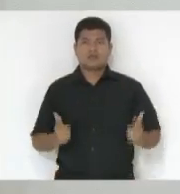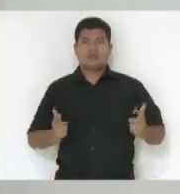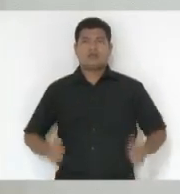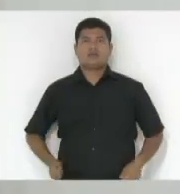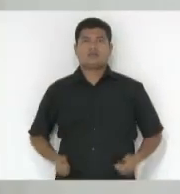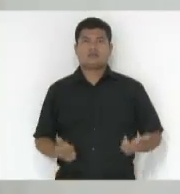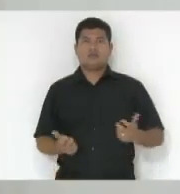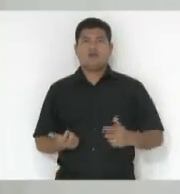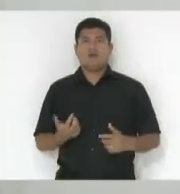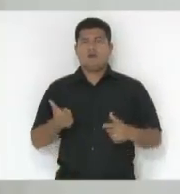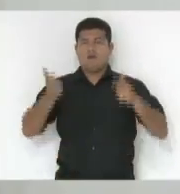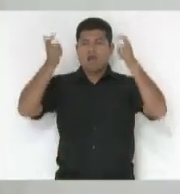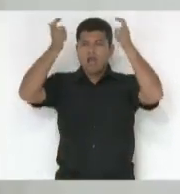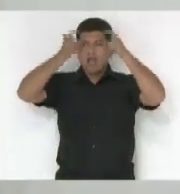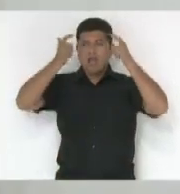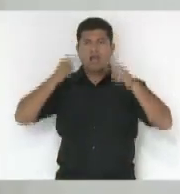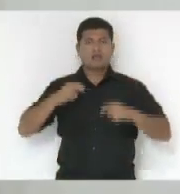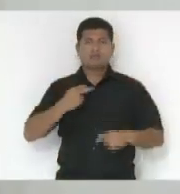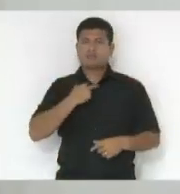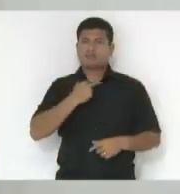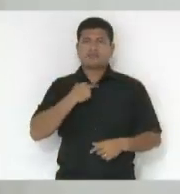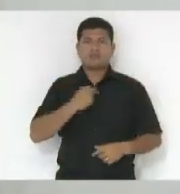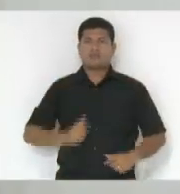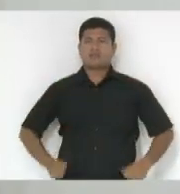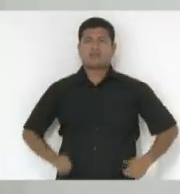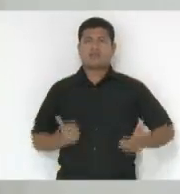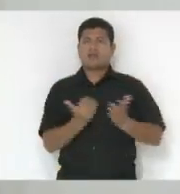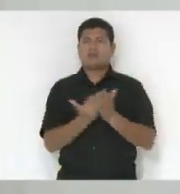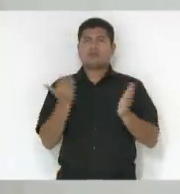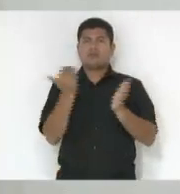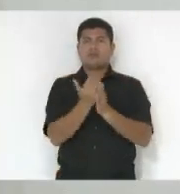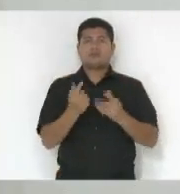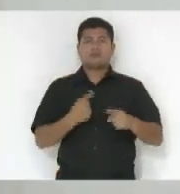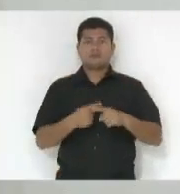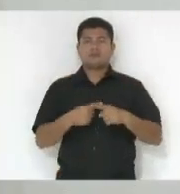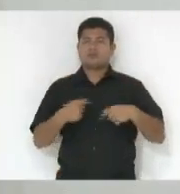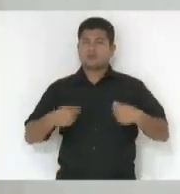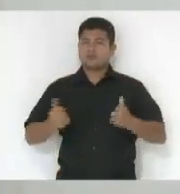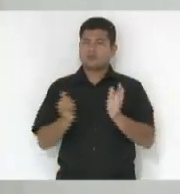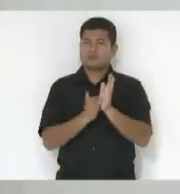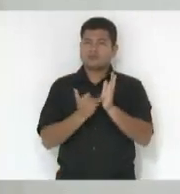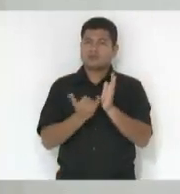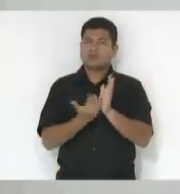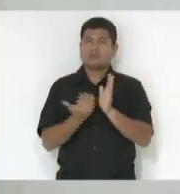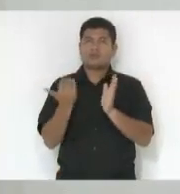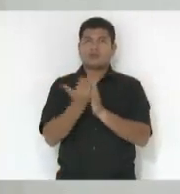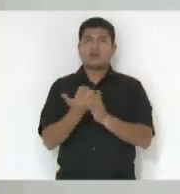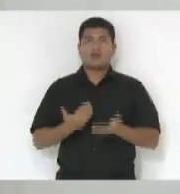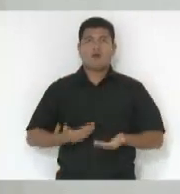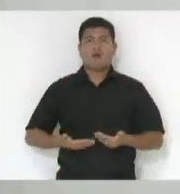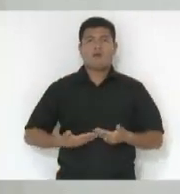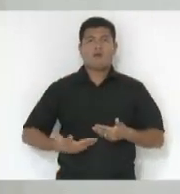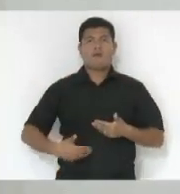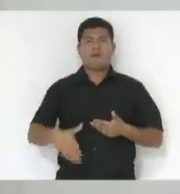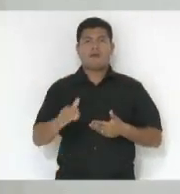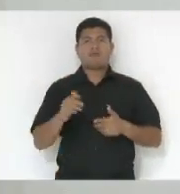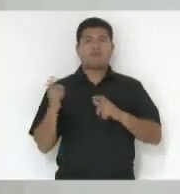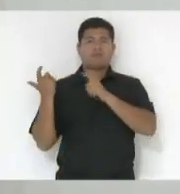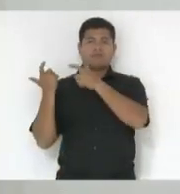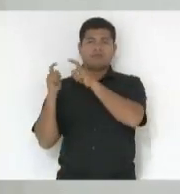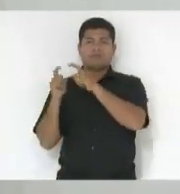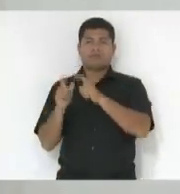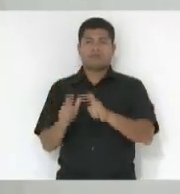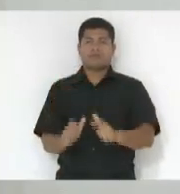mais gastar mais, porque teria que aumentar impostos. E assim começou a tradição